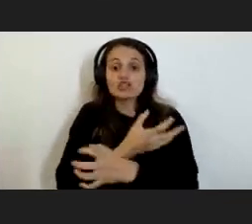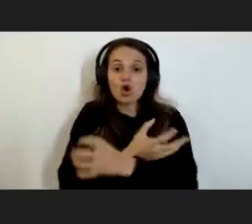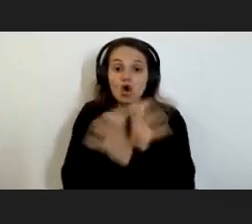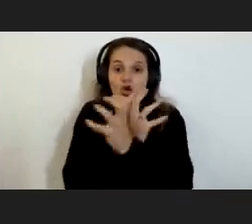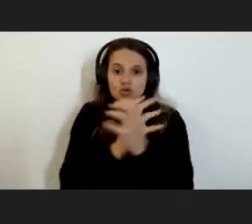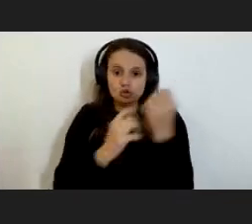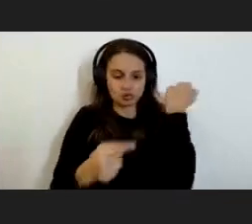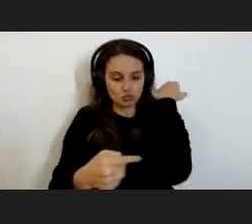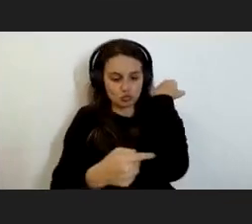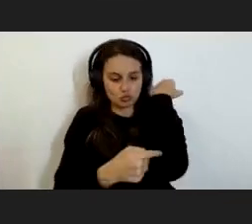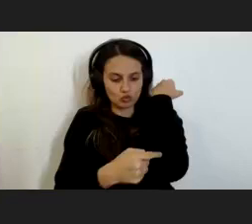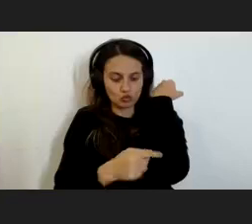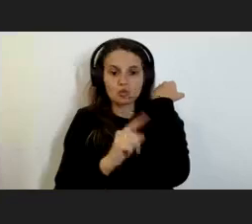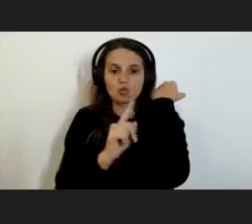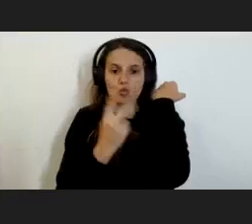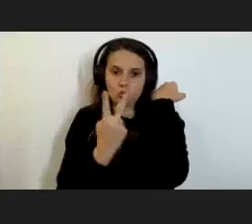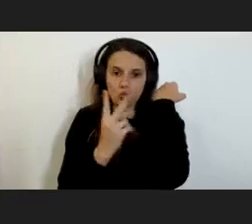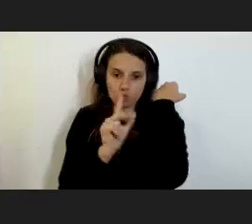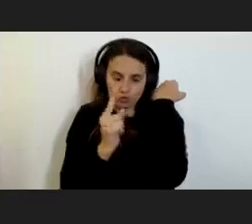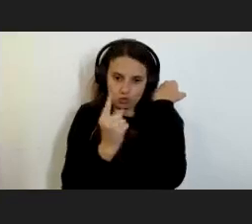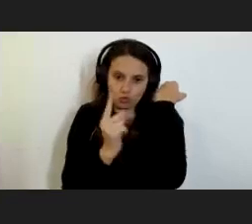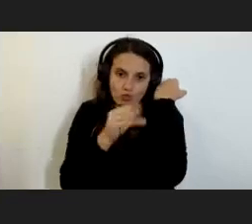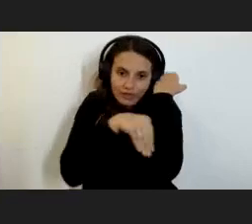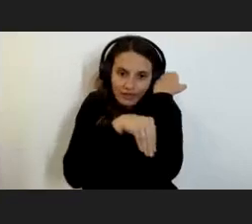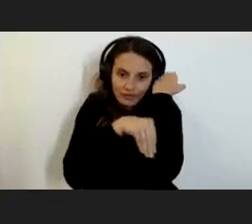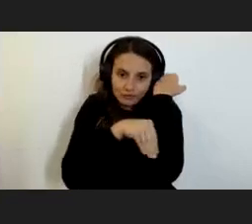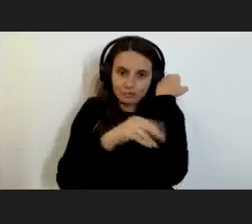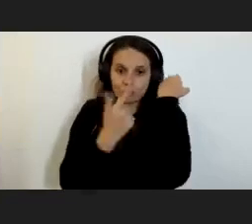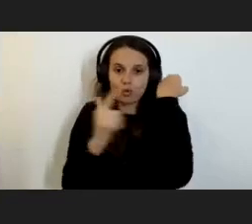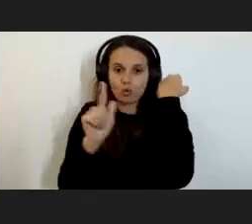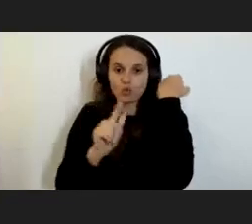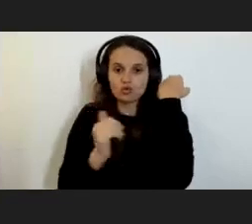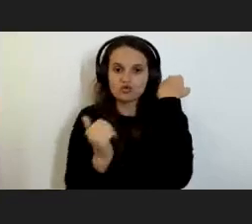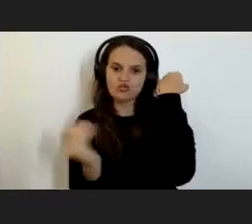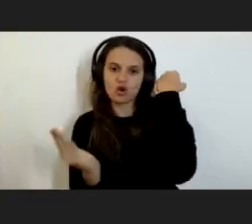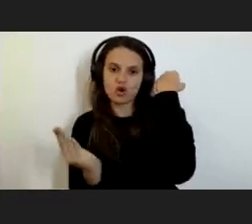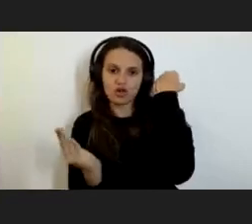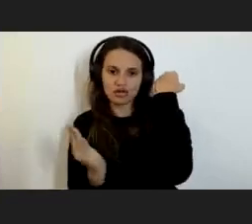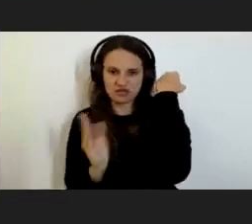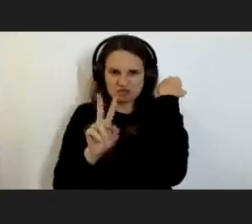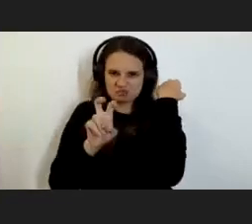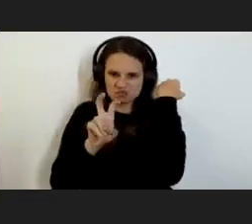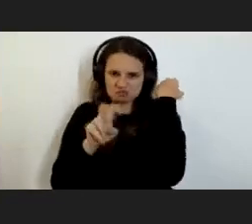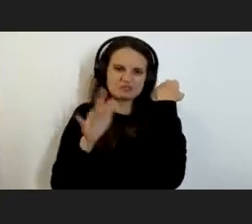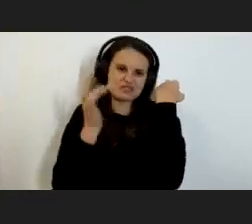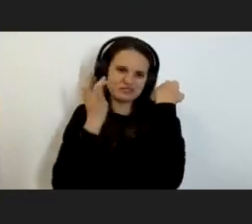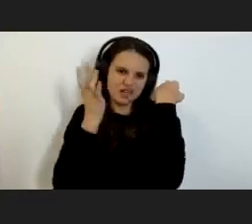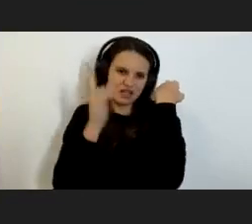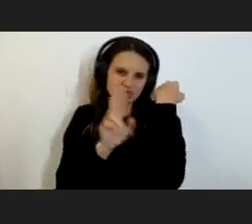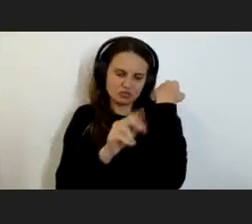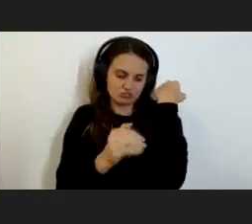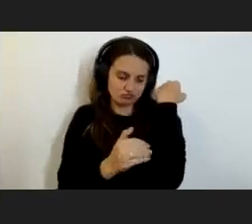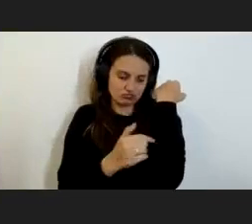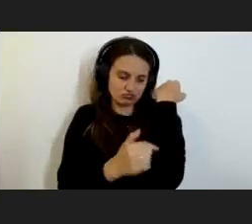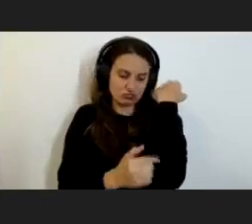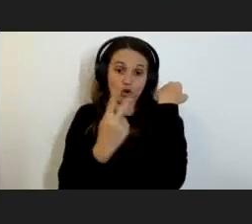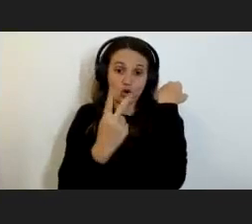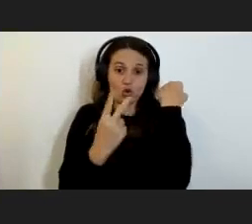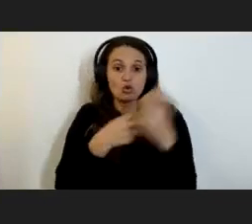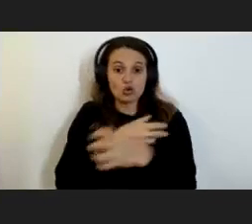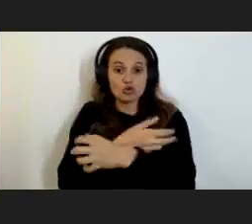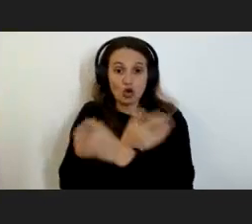epicôndilo interno, medial e lateral. Bora só falar de dentro e de fora para ficar mais fácil, né?